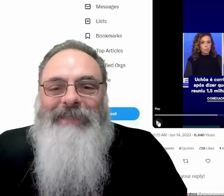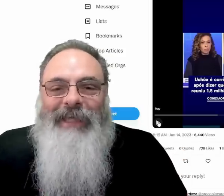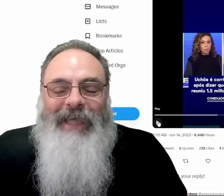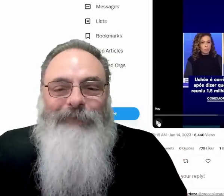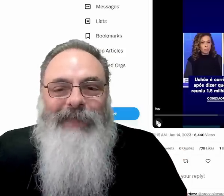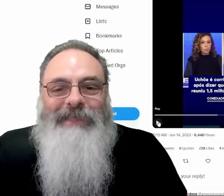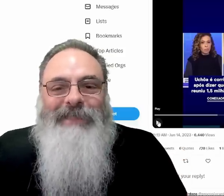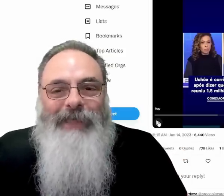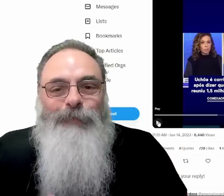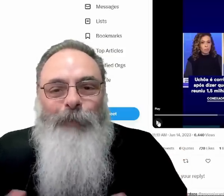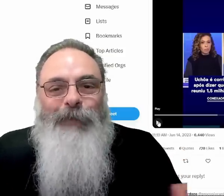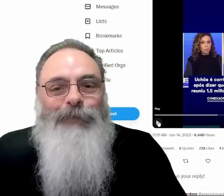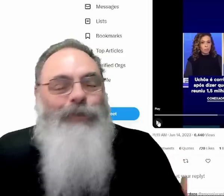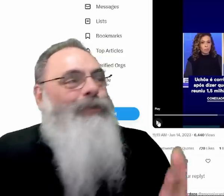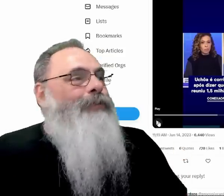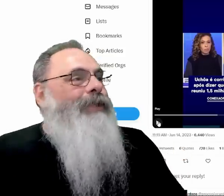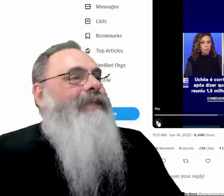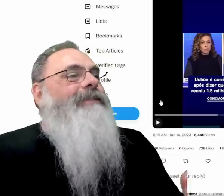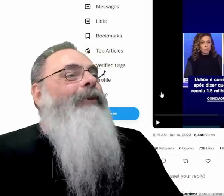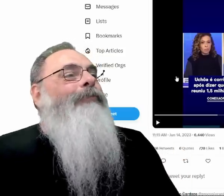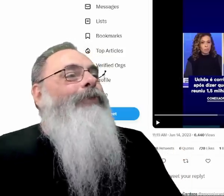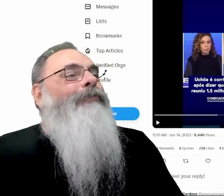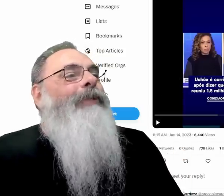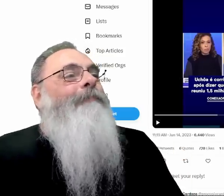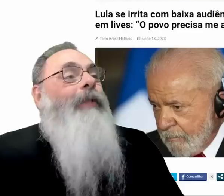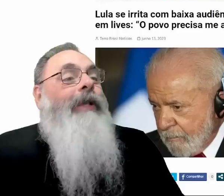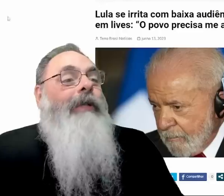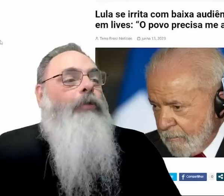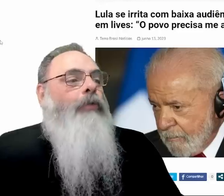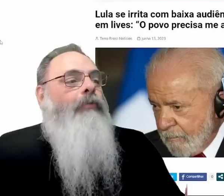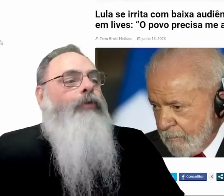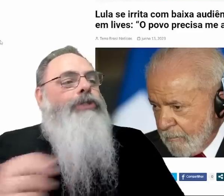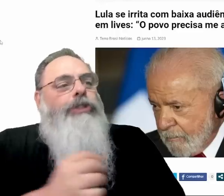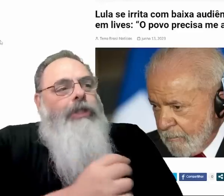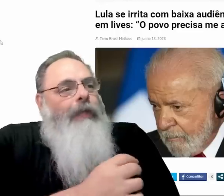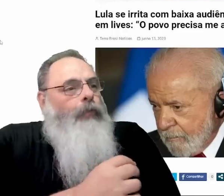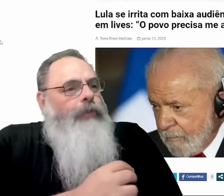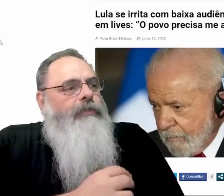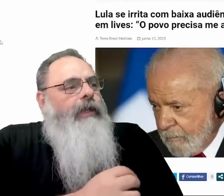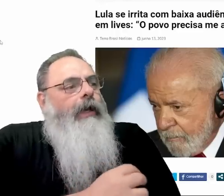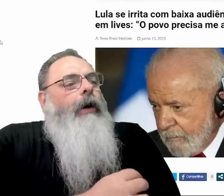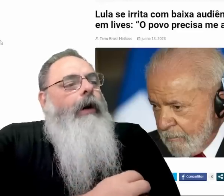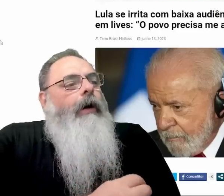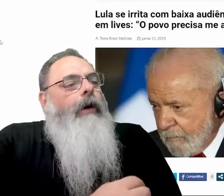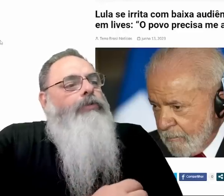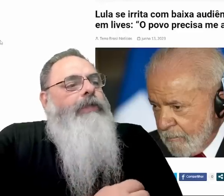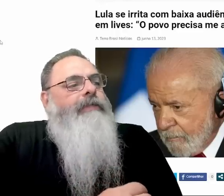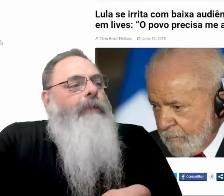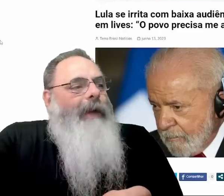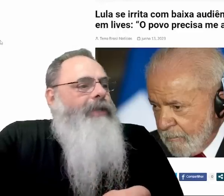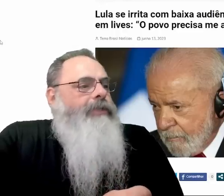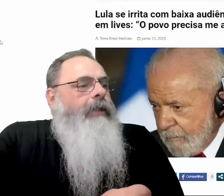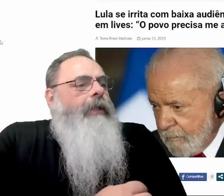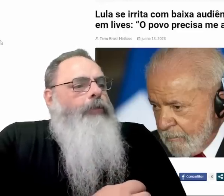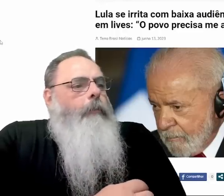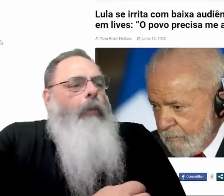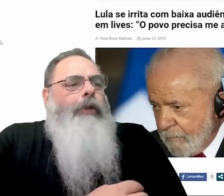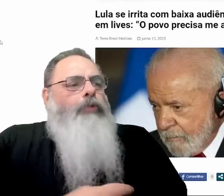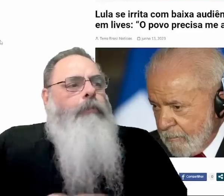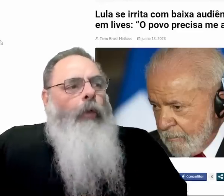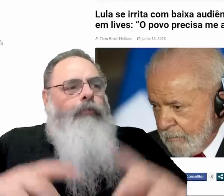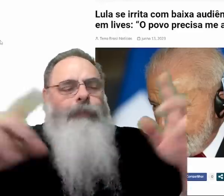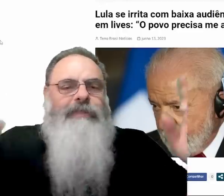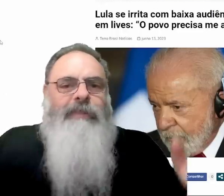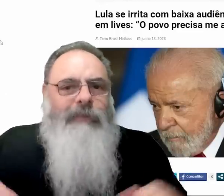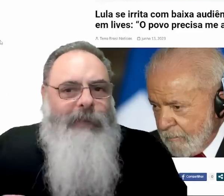essa Live dá 6.000 pessoas de audiência ao vivo né e o Lula ficou chateado com isso disse que a audiência baixa não